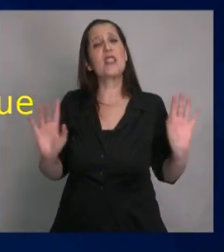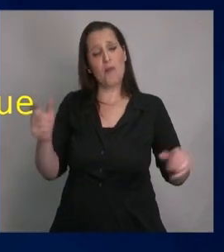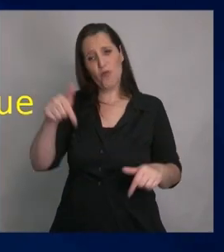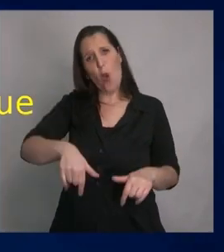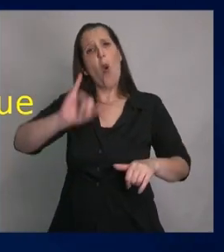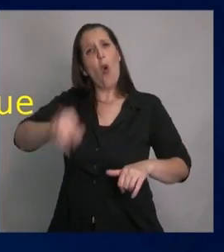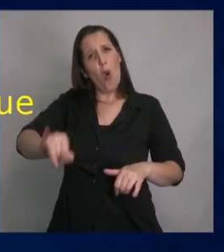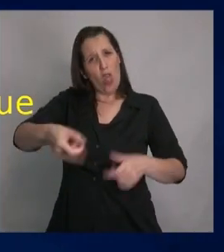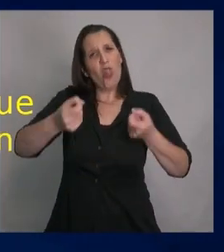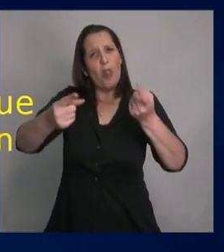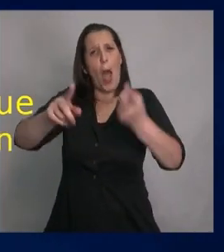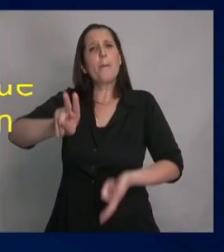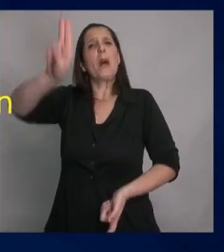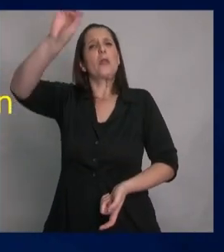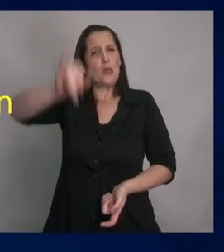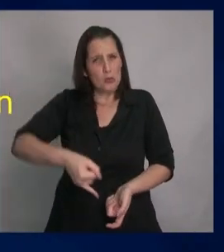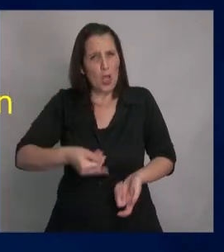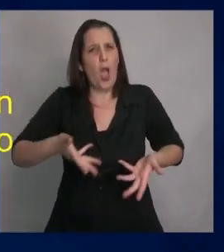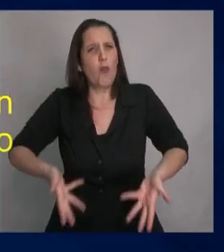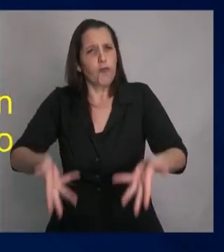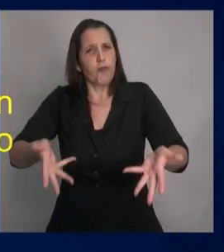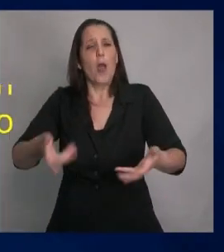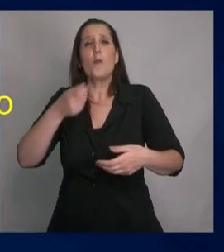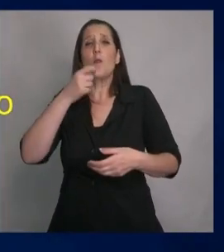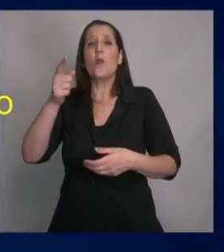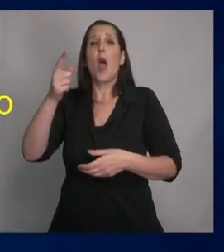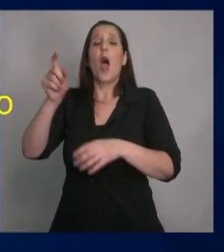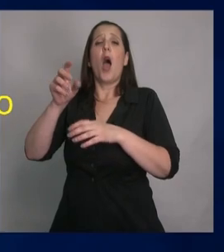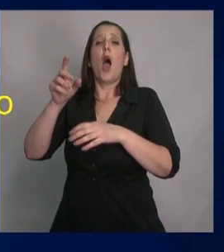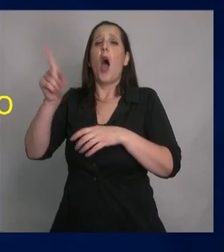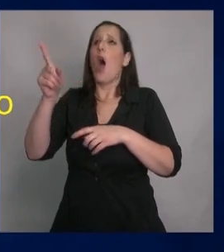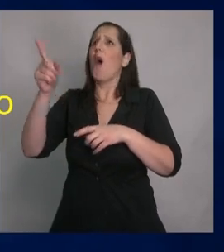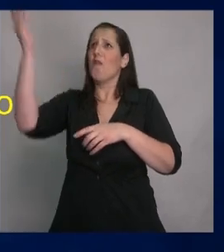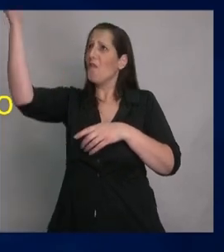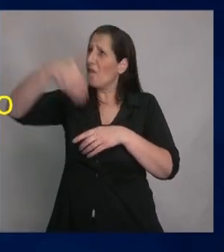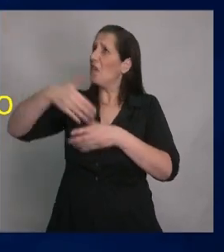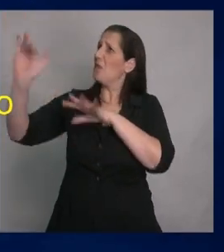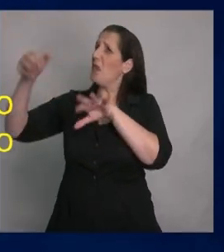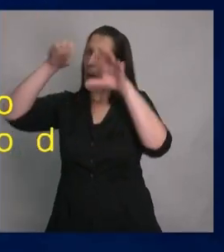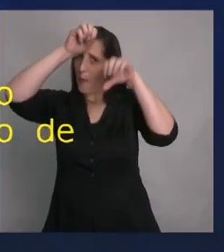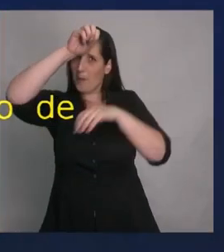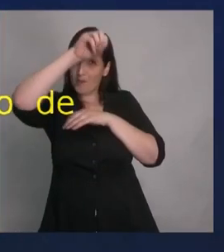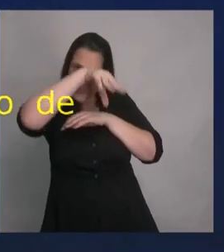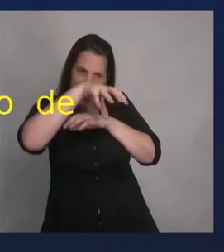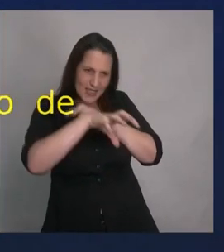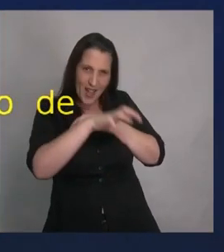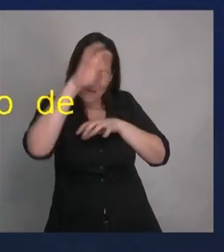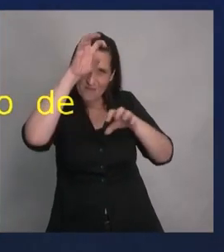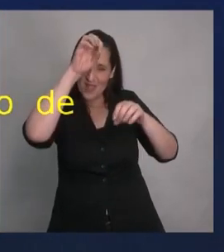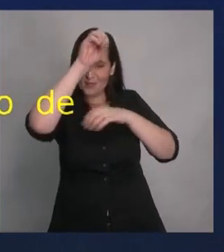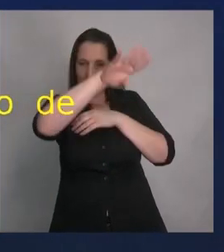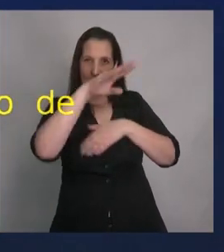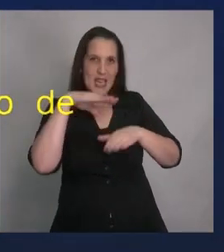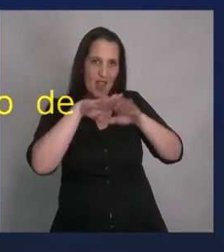para as mineradoras. Então, observatório, direitos humanos, democracia ambiental. E por último,